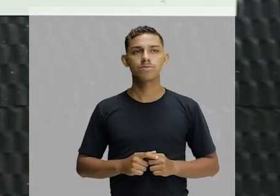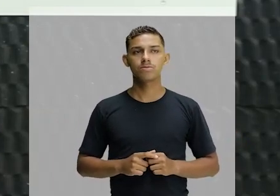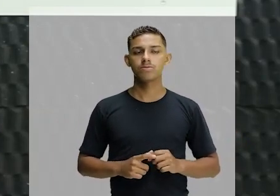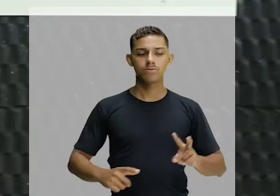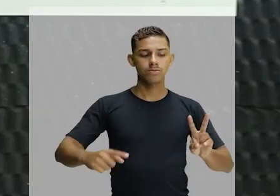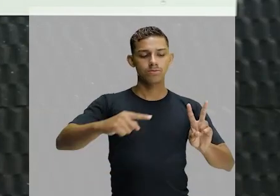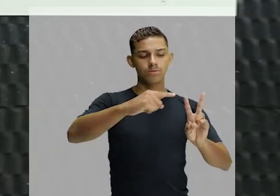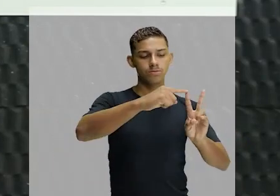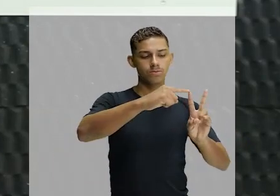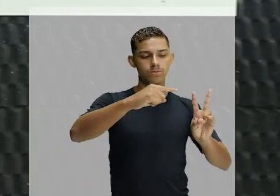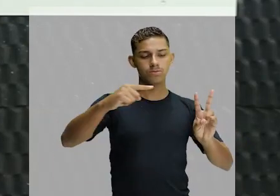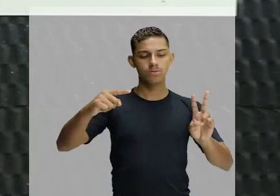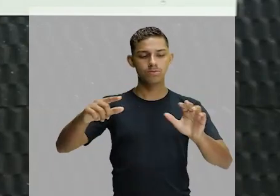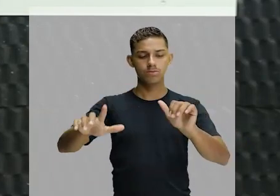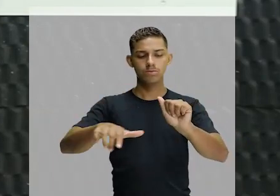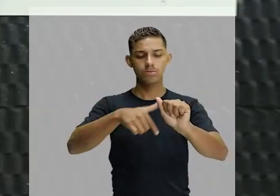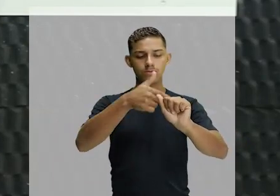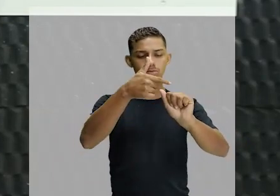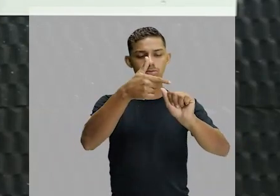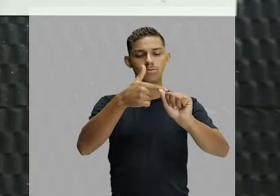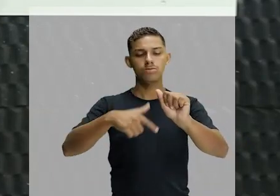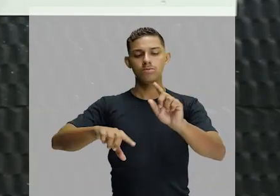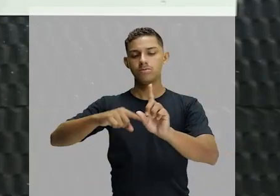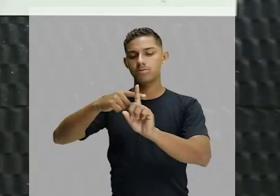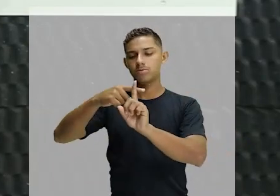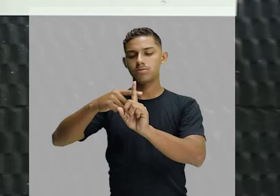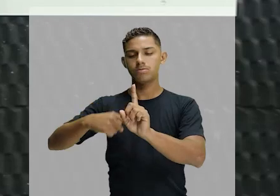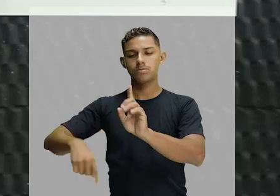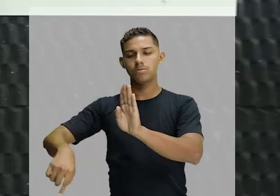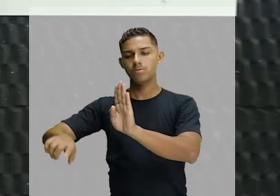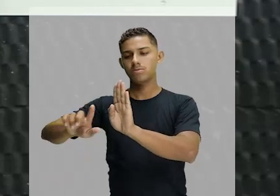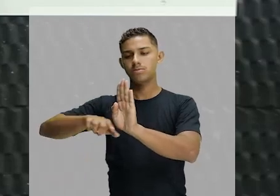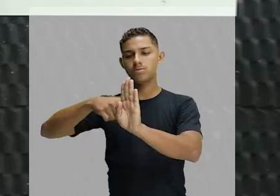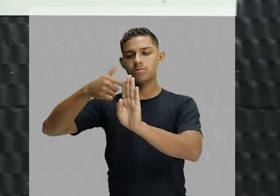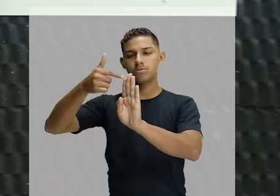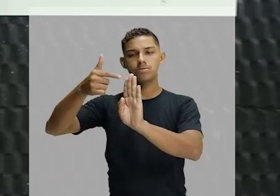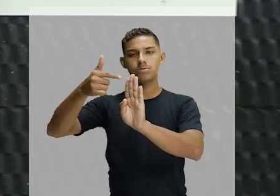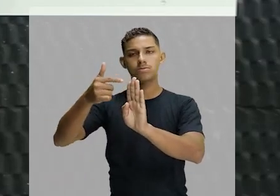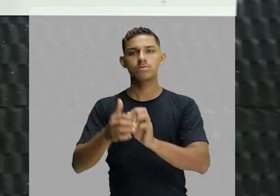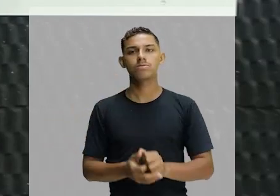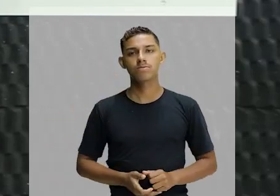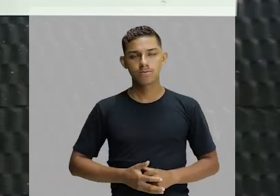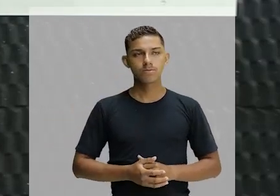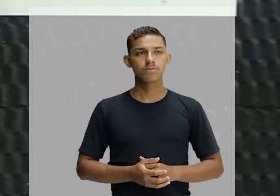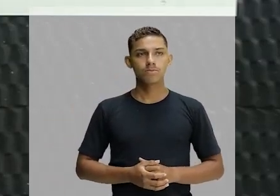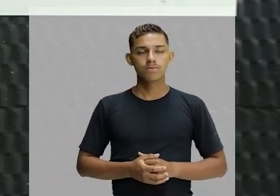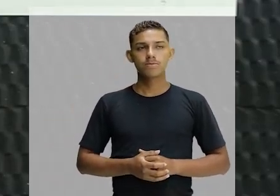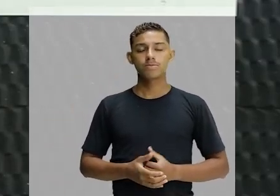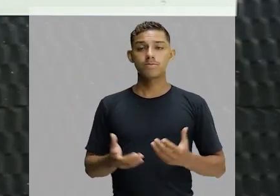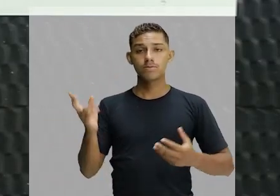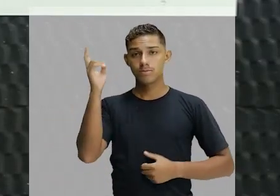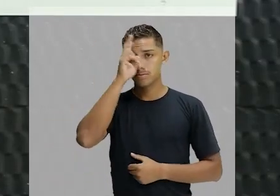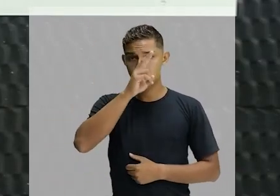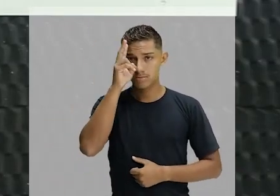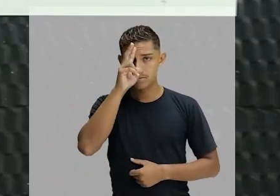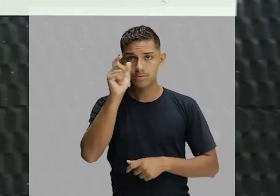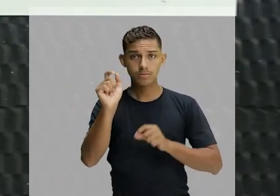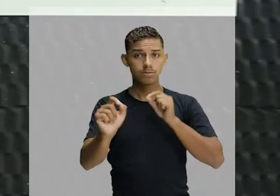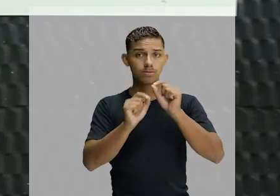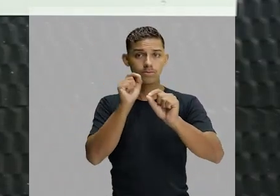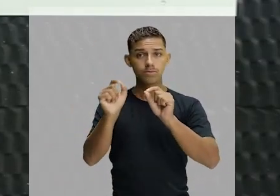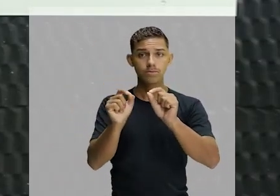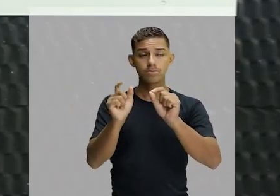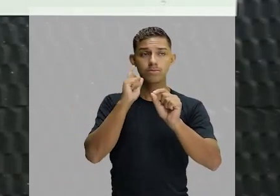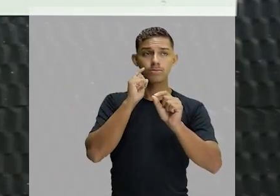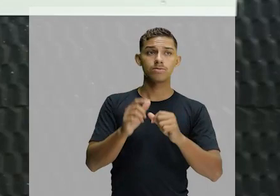pela raiz quadrada de A ao quadrado mais B ao quadrado. Só lembrando, galera, o seguinte, ó, que esse A,